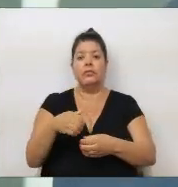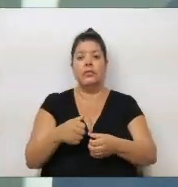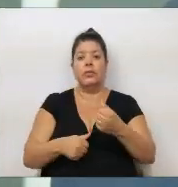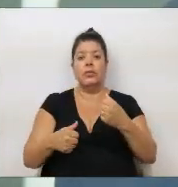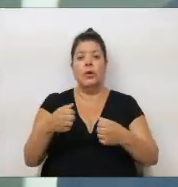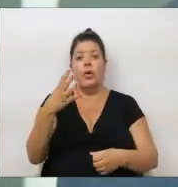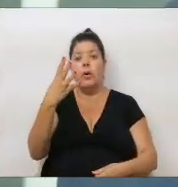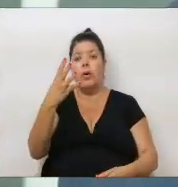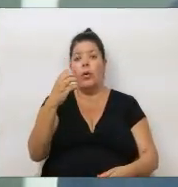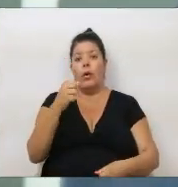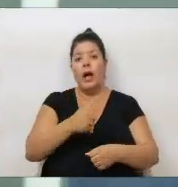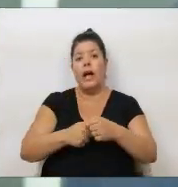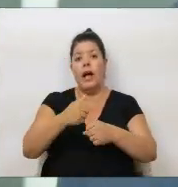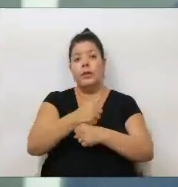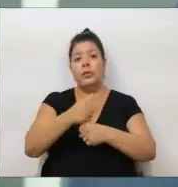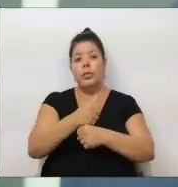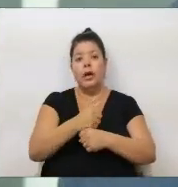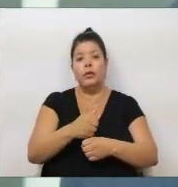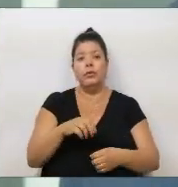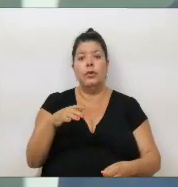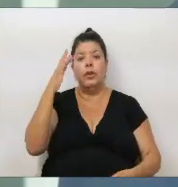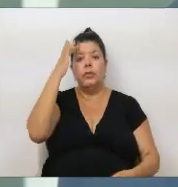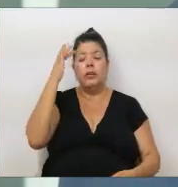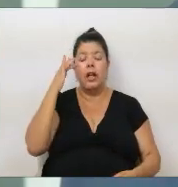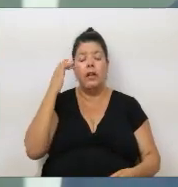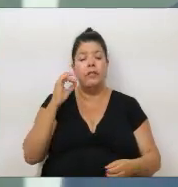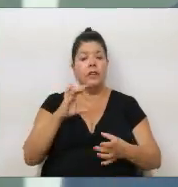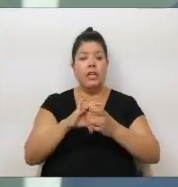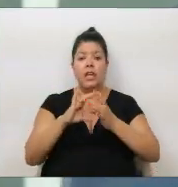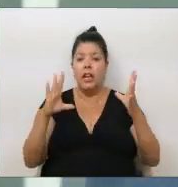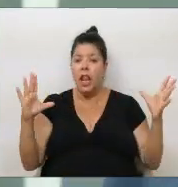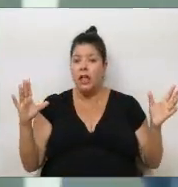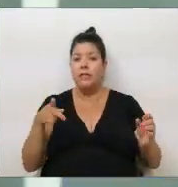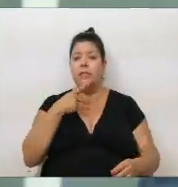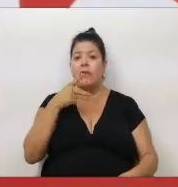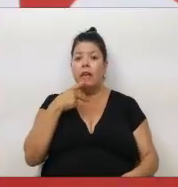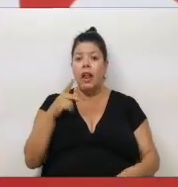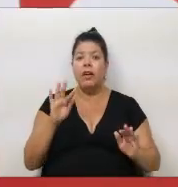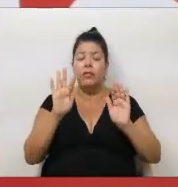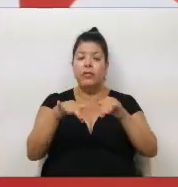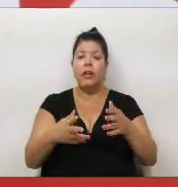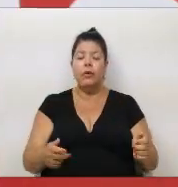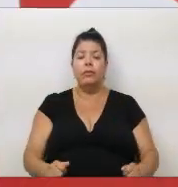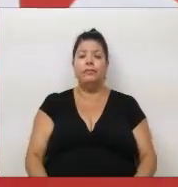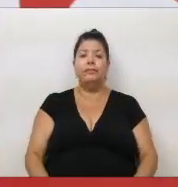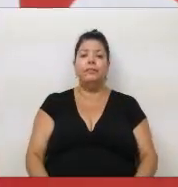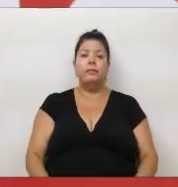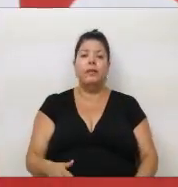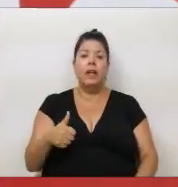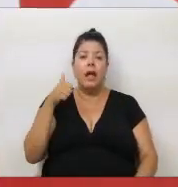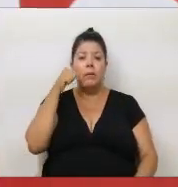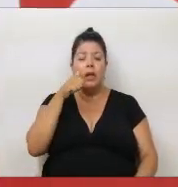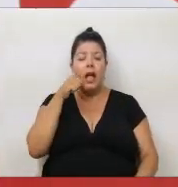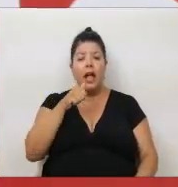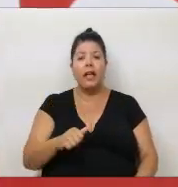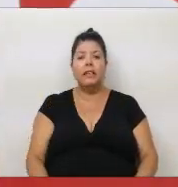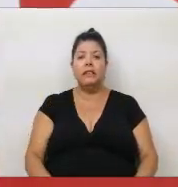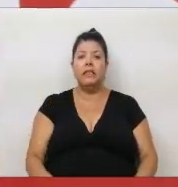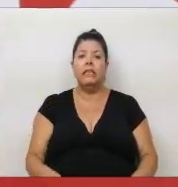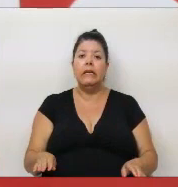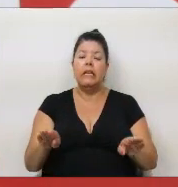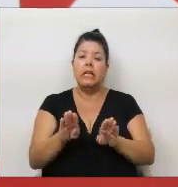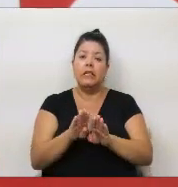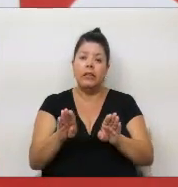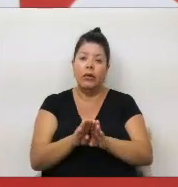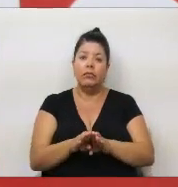tá? Uns 5 minutos, fique à vontade, né, para considerações finais. Então, nós escolhemos... O